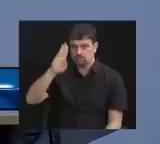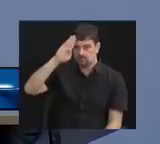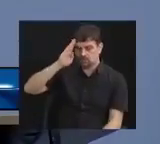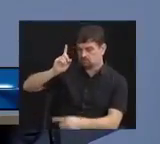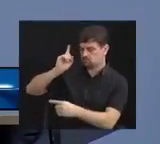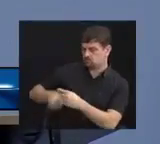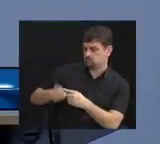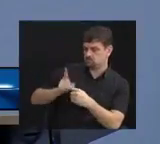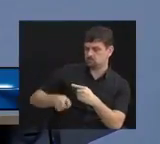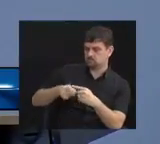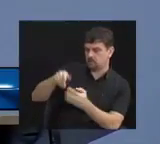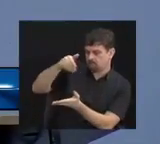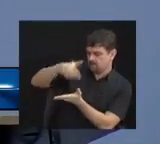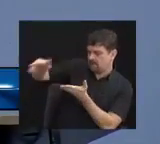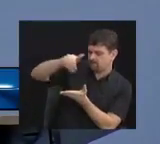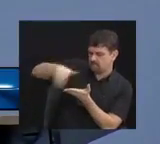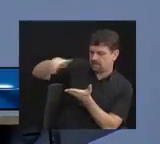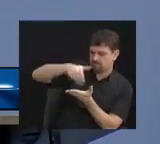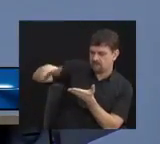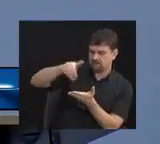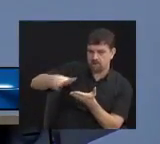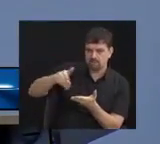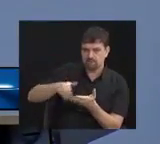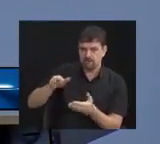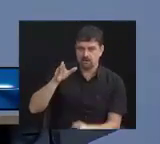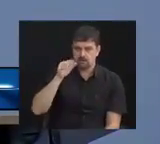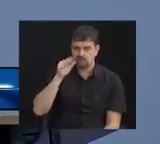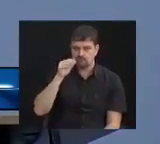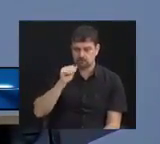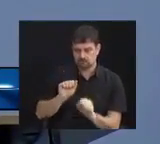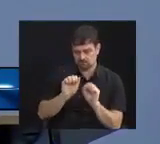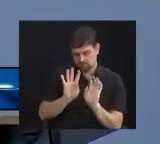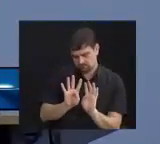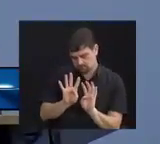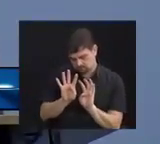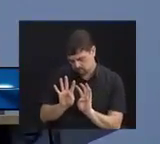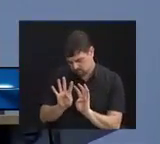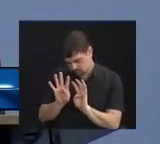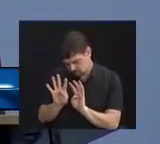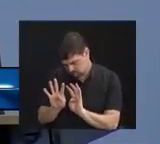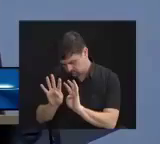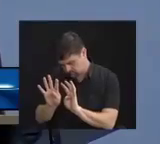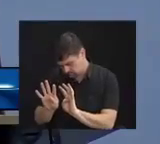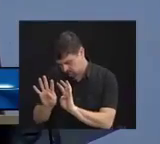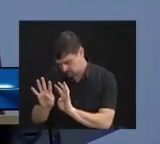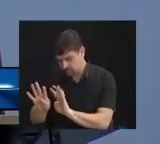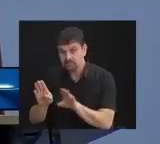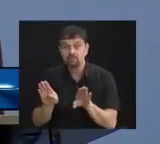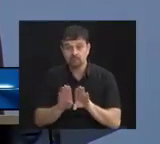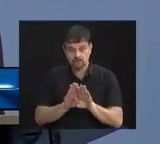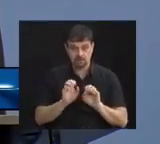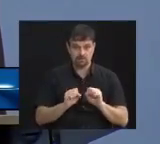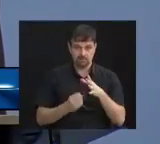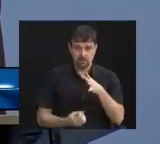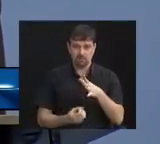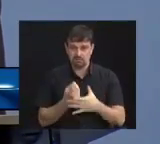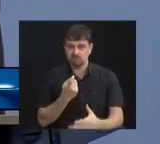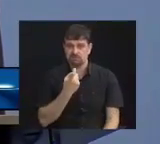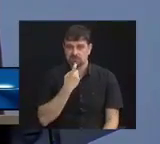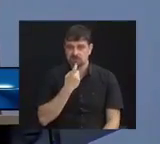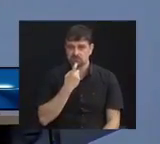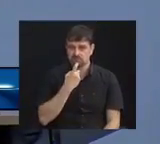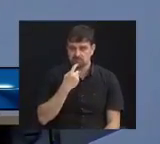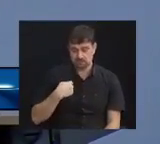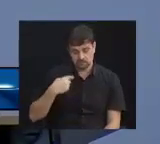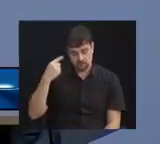ação, nobres colegas, com certeza está sendo preparado também aqui para a unidade de Campinas. E eu penso que